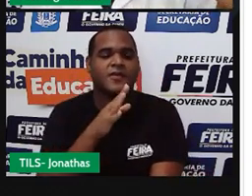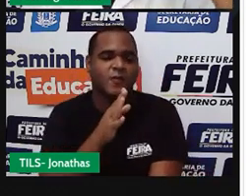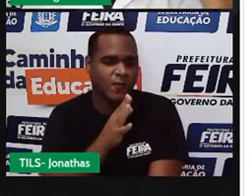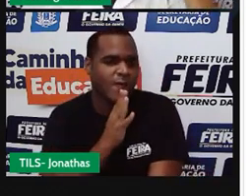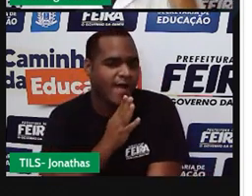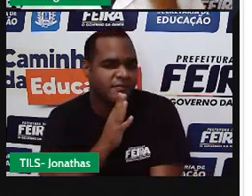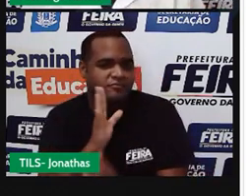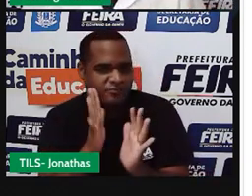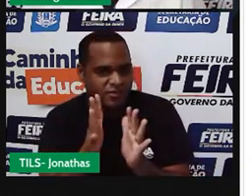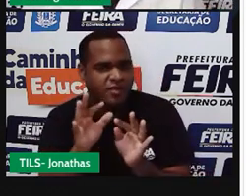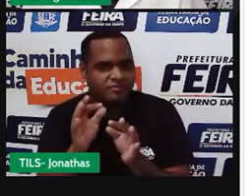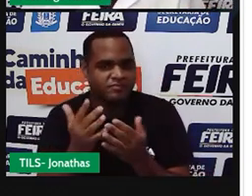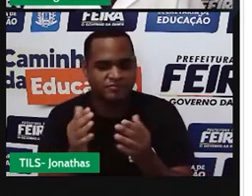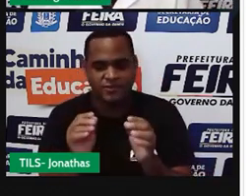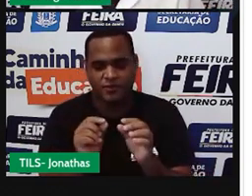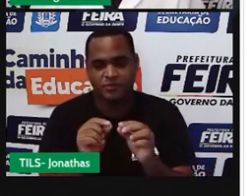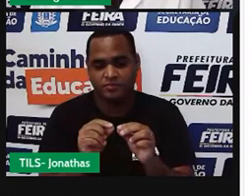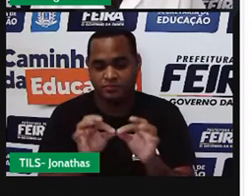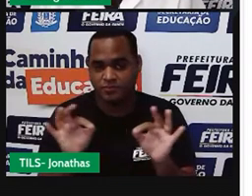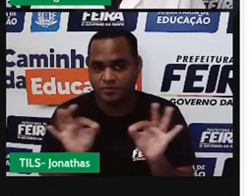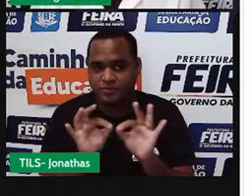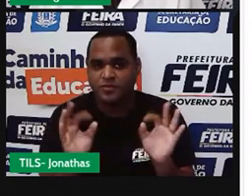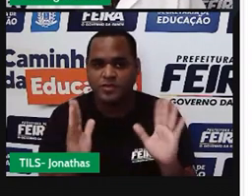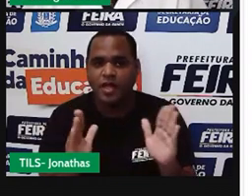comprimento falta altura